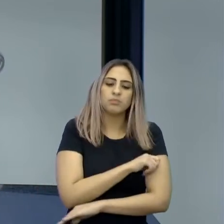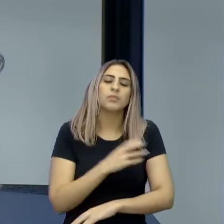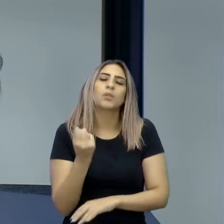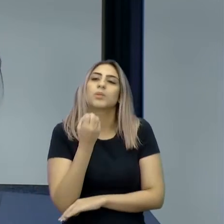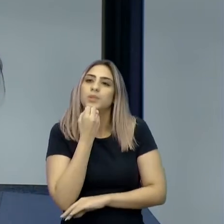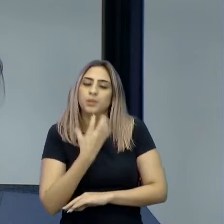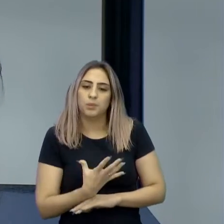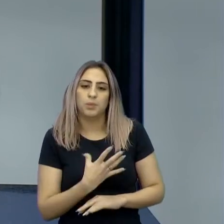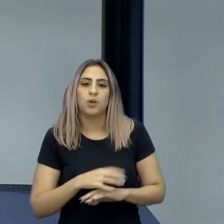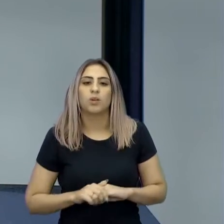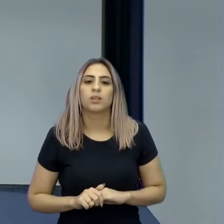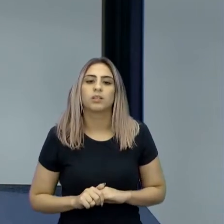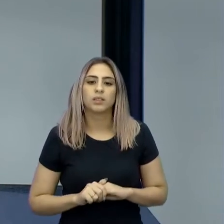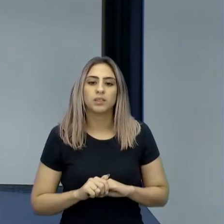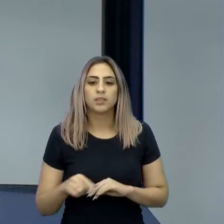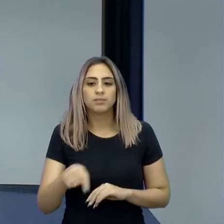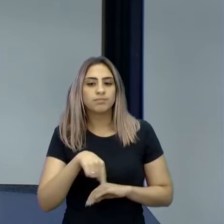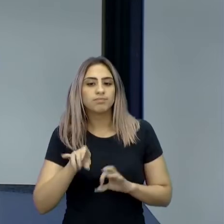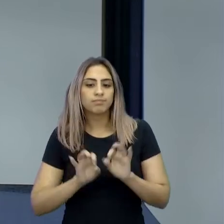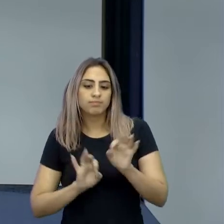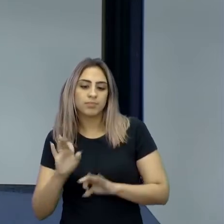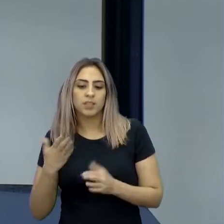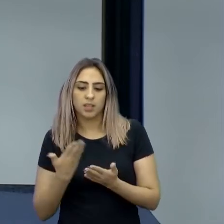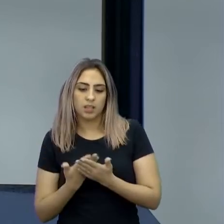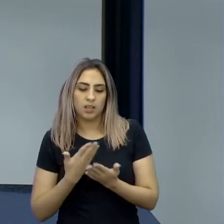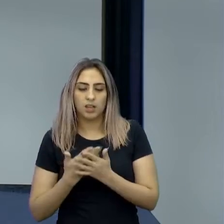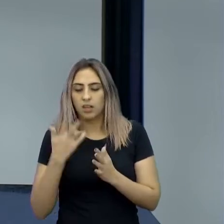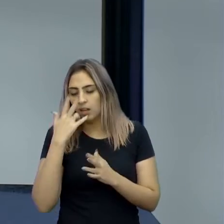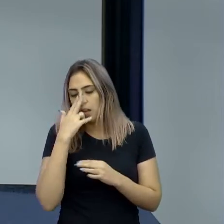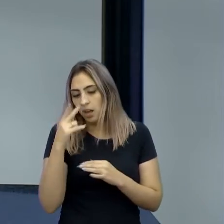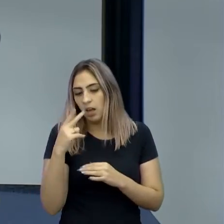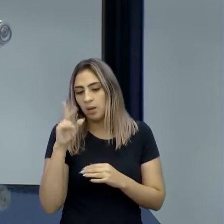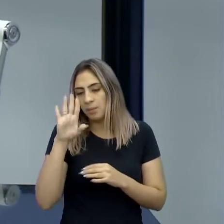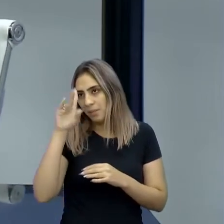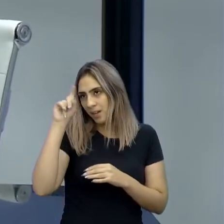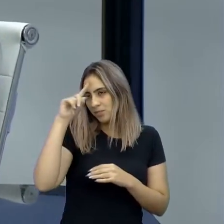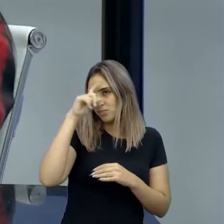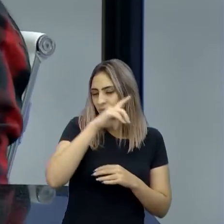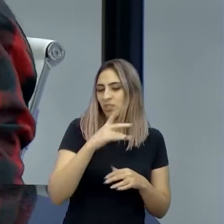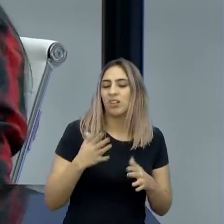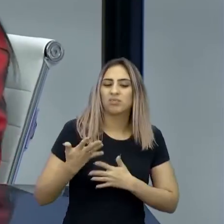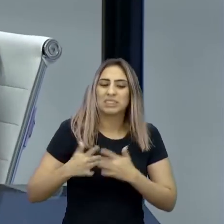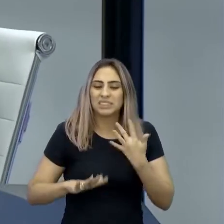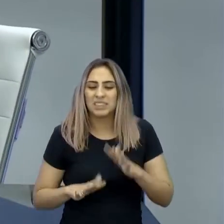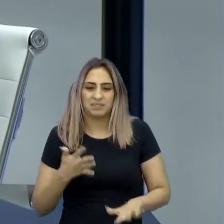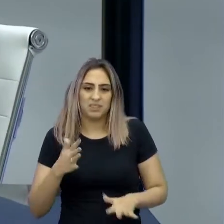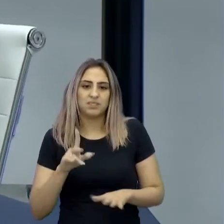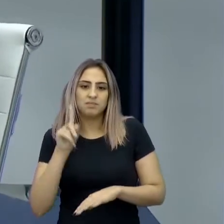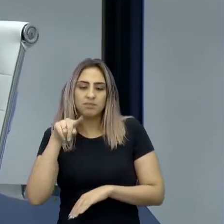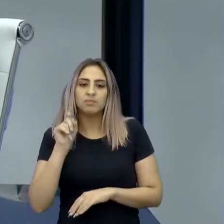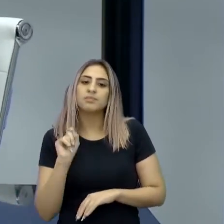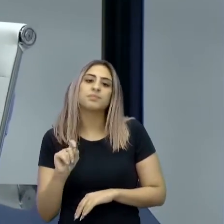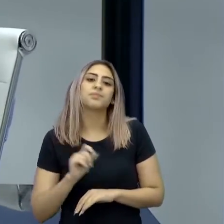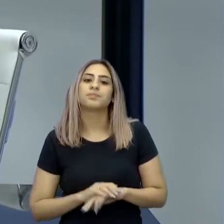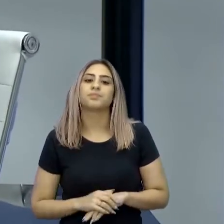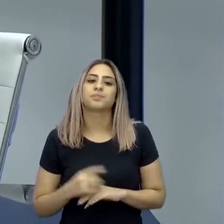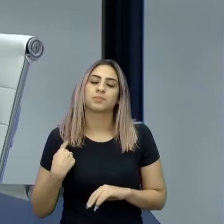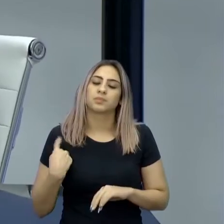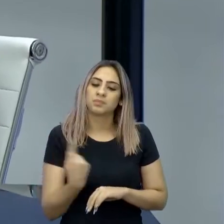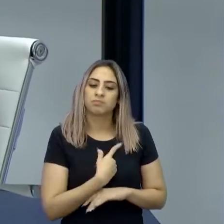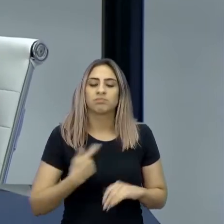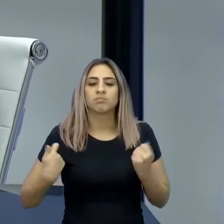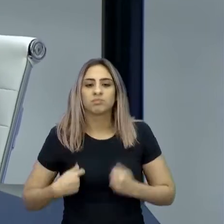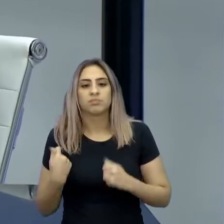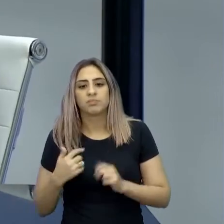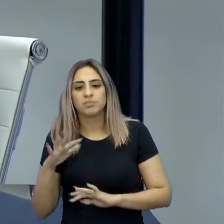muito boa. E em relação à preparação das aulas, eu acho que a maior dificuldade, às vezes, é que às vezes a gente tinha